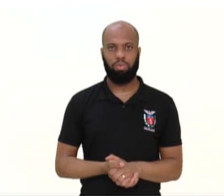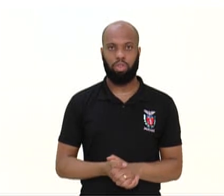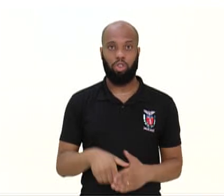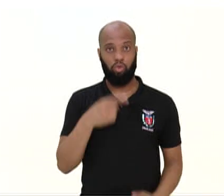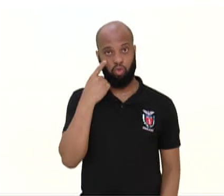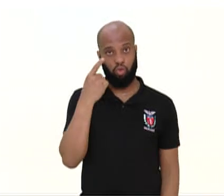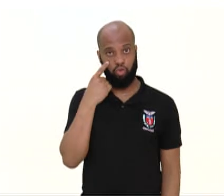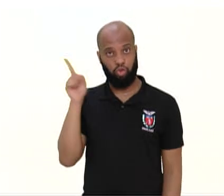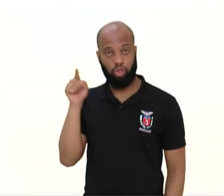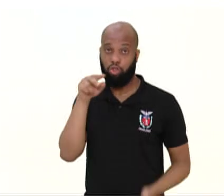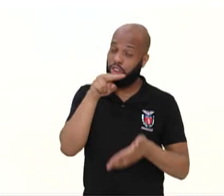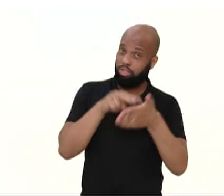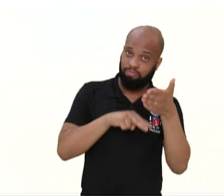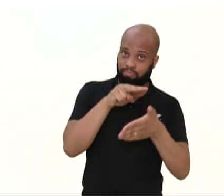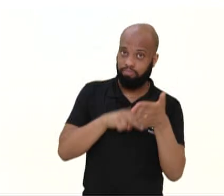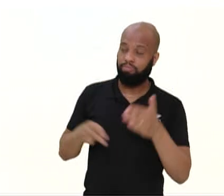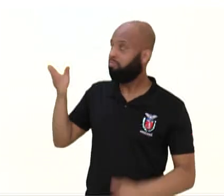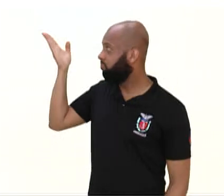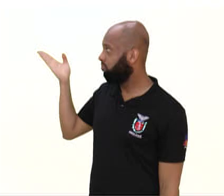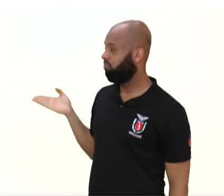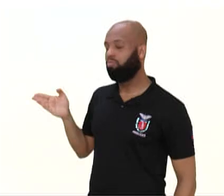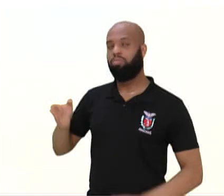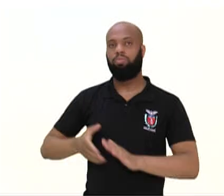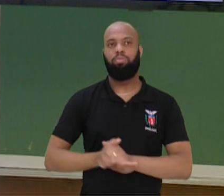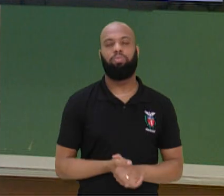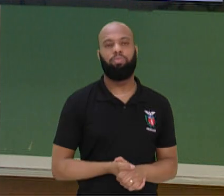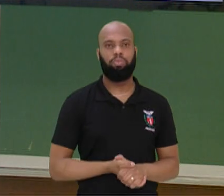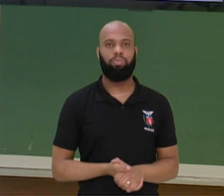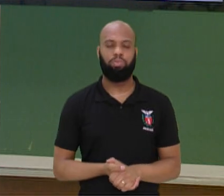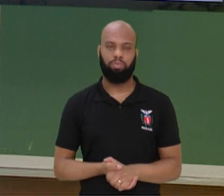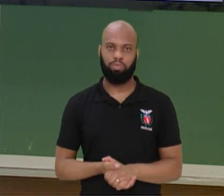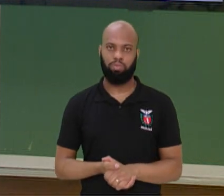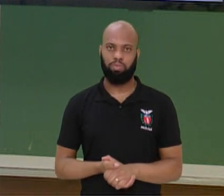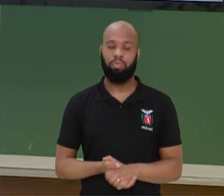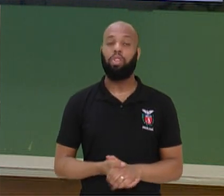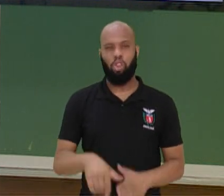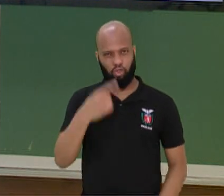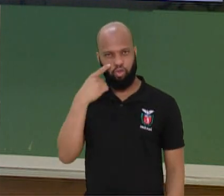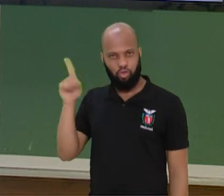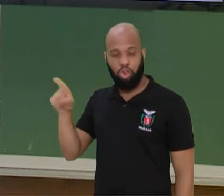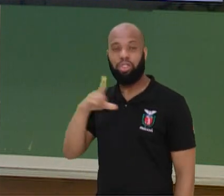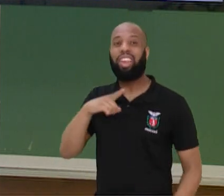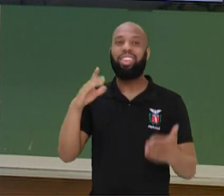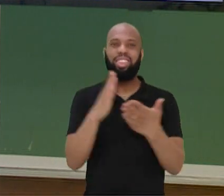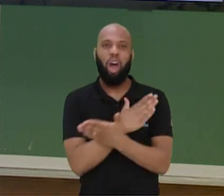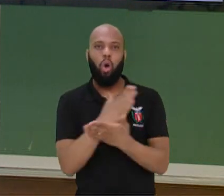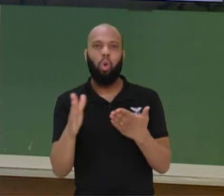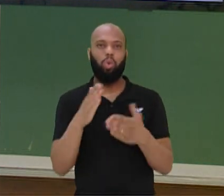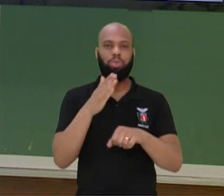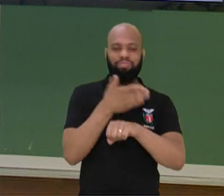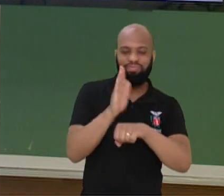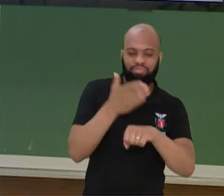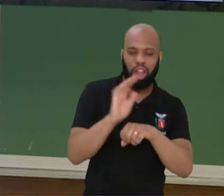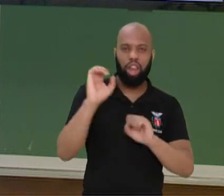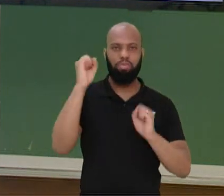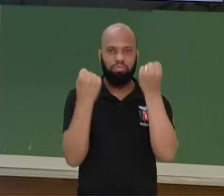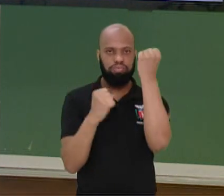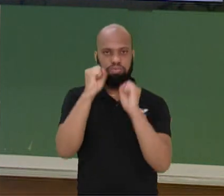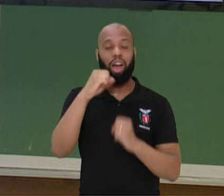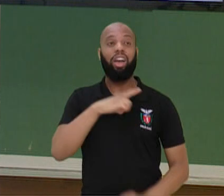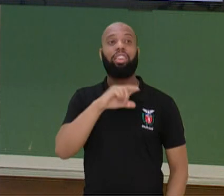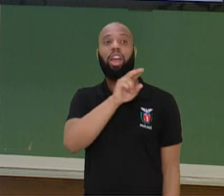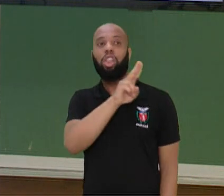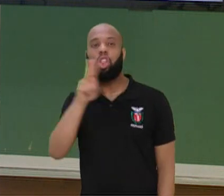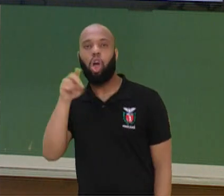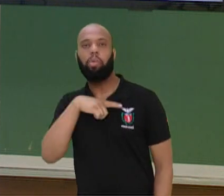press, adutor, abdutor, glúteos, panturrilha, abdominal. Então observem que alguns exercícios, o nome